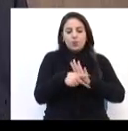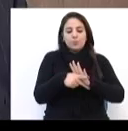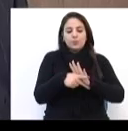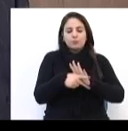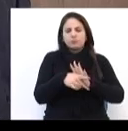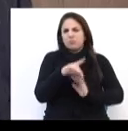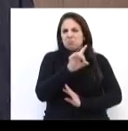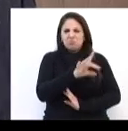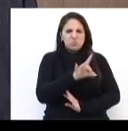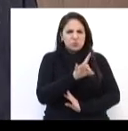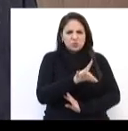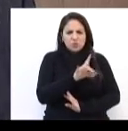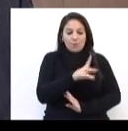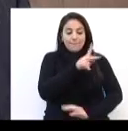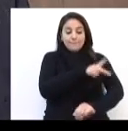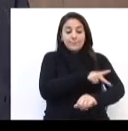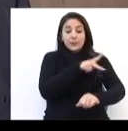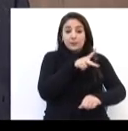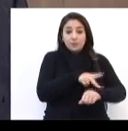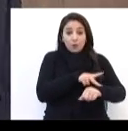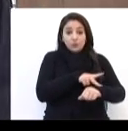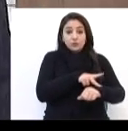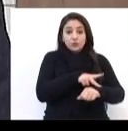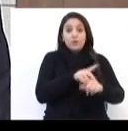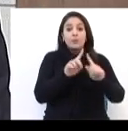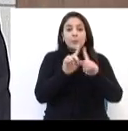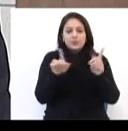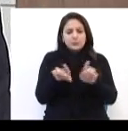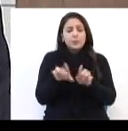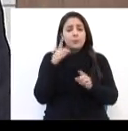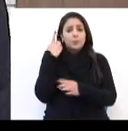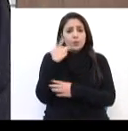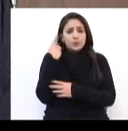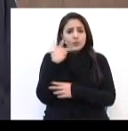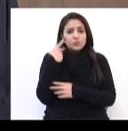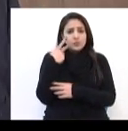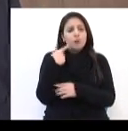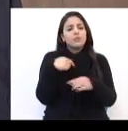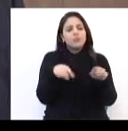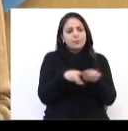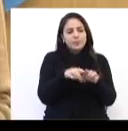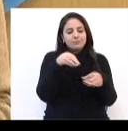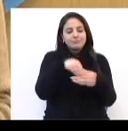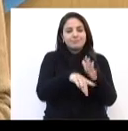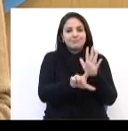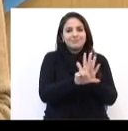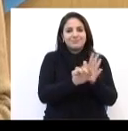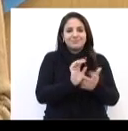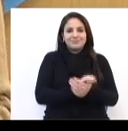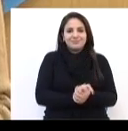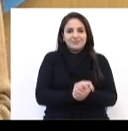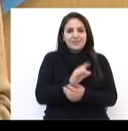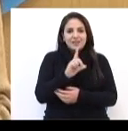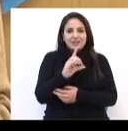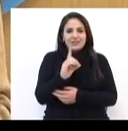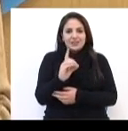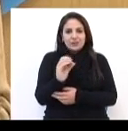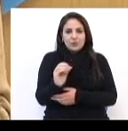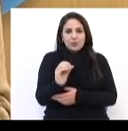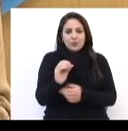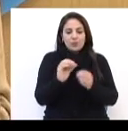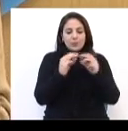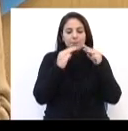não só pedagógica e também política, mas é uma questão também de legalidade. LDO com metas